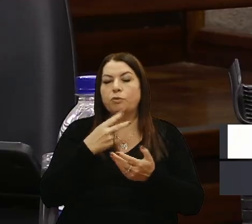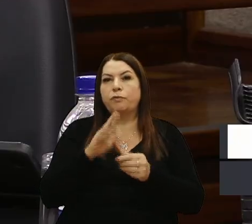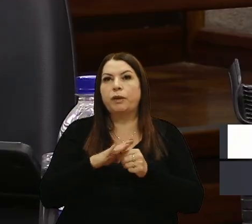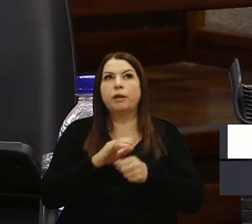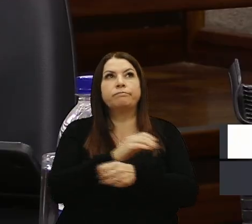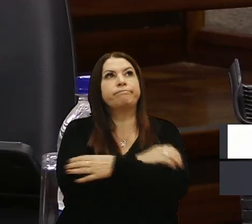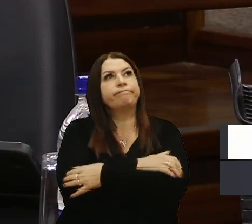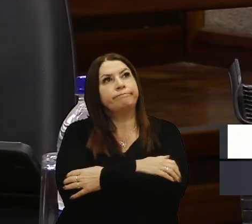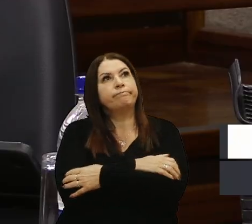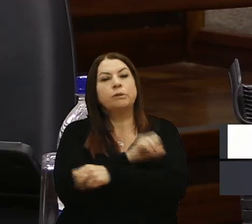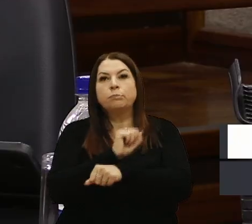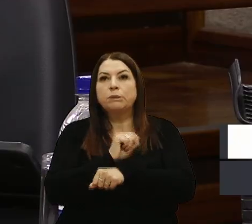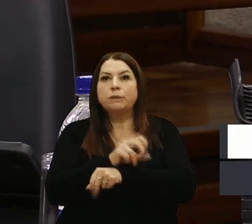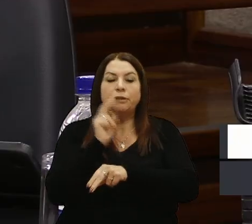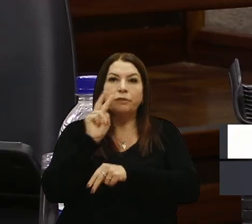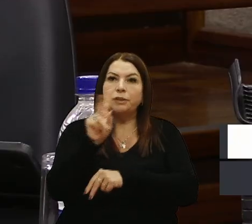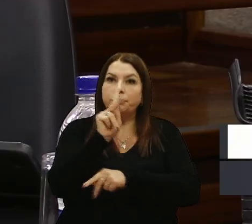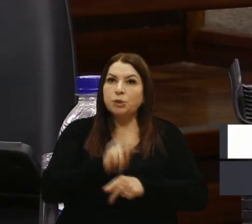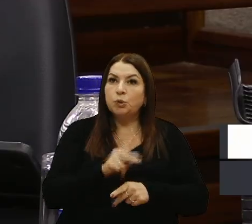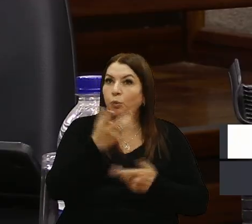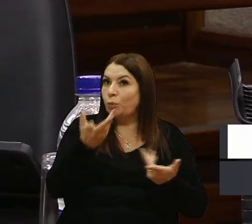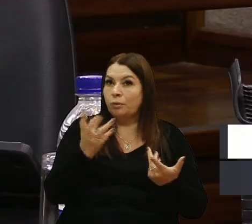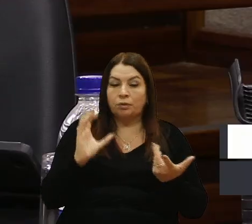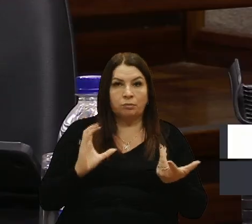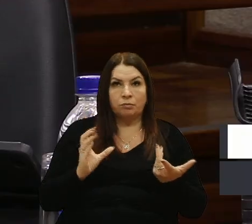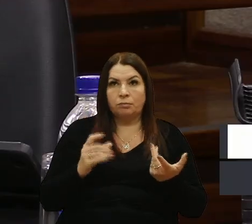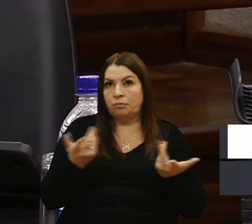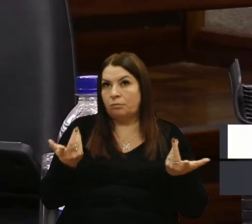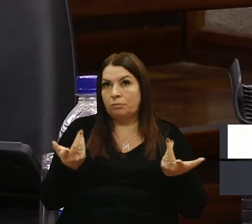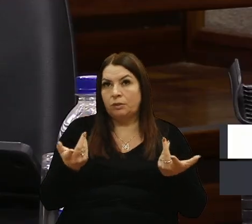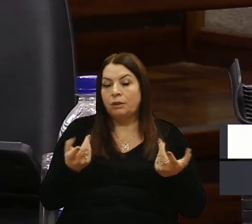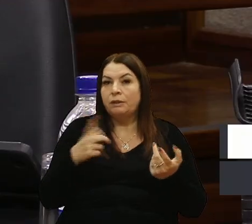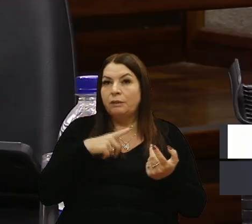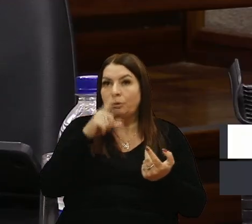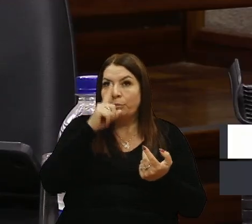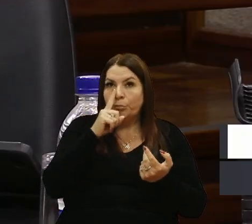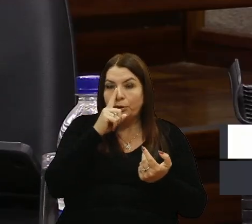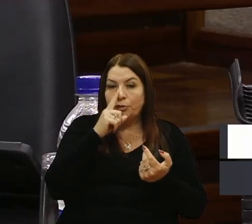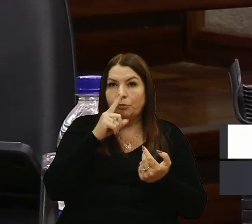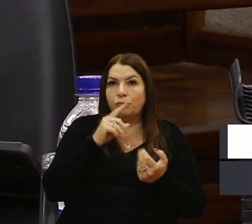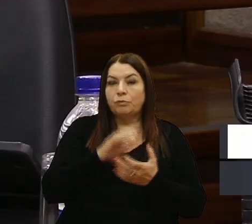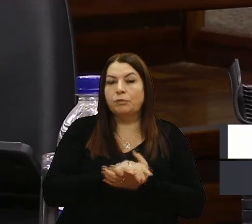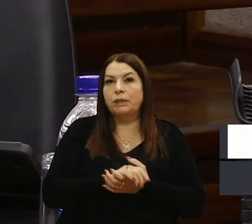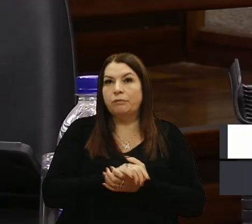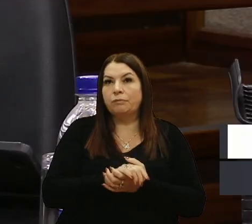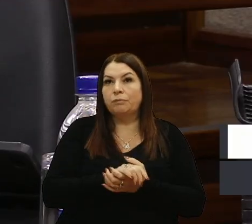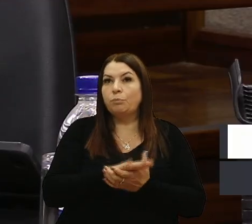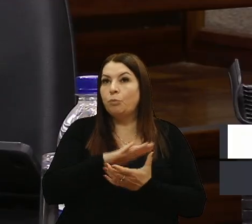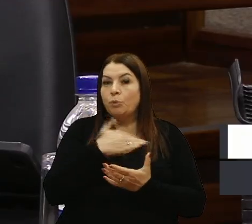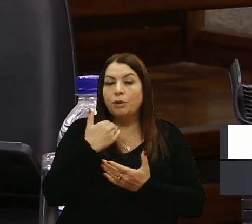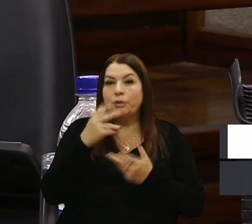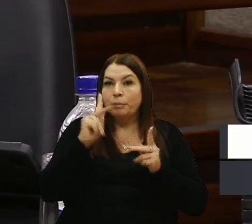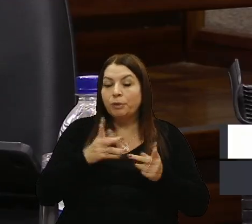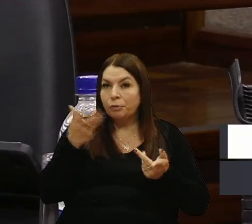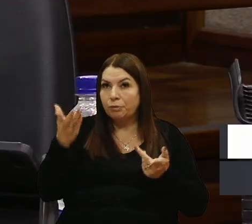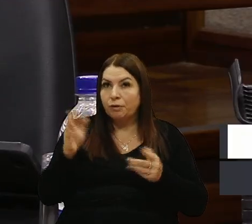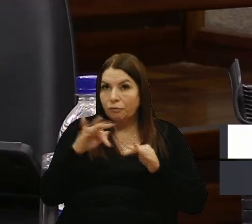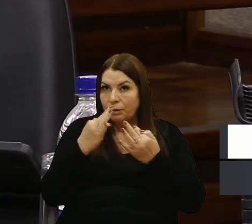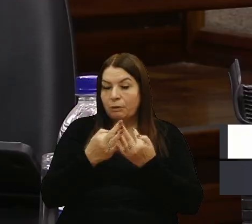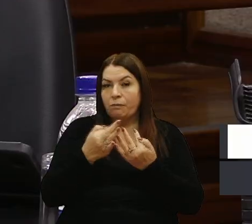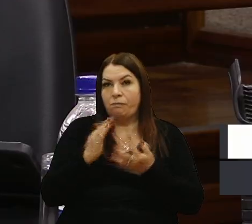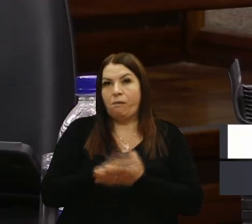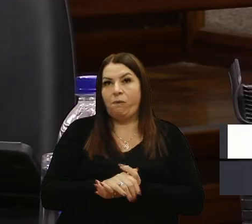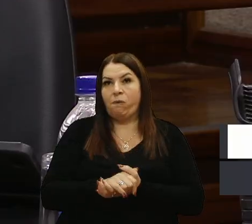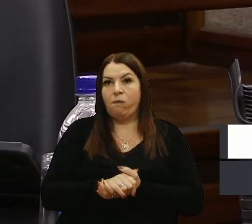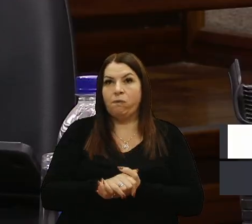de braço cruzado e ver as pessoas lá na situação que estão e daqui a pouco correr o risco de acabar morrendo famílias lá